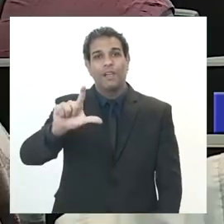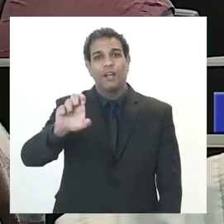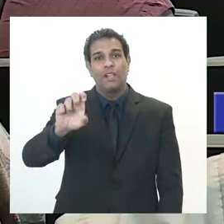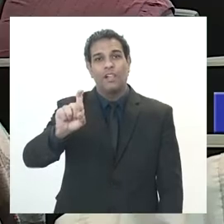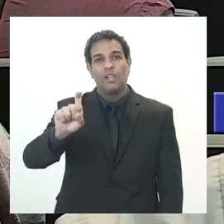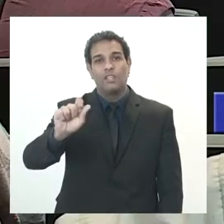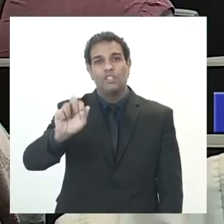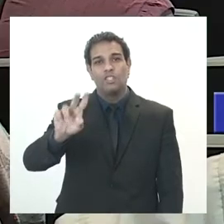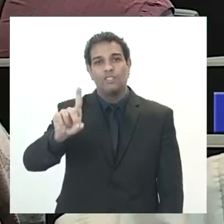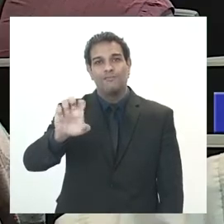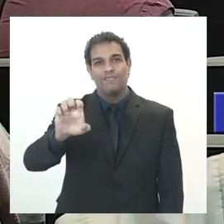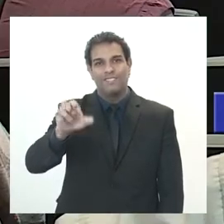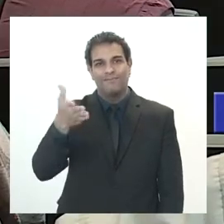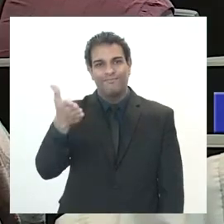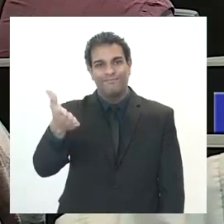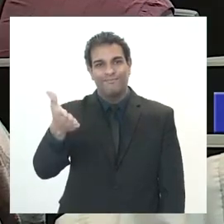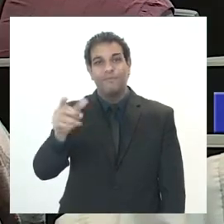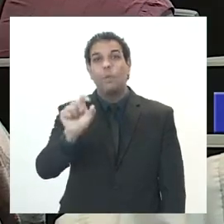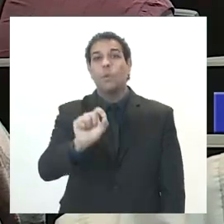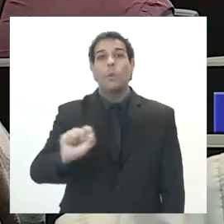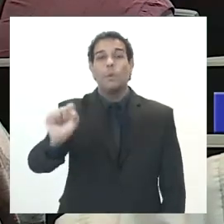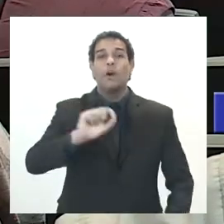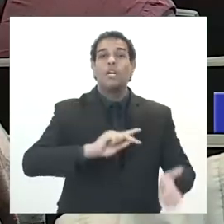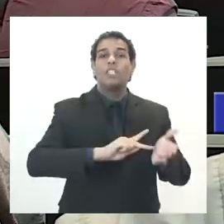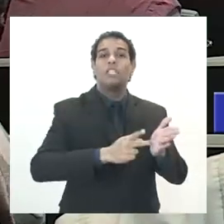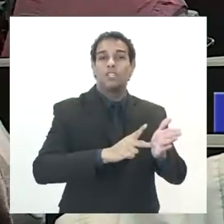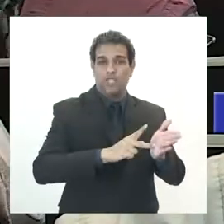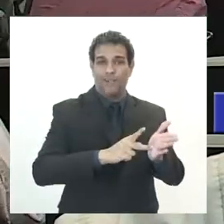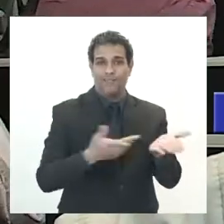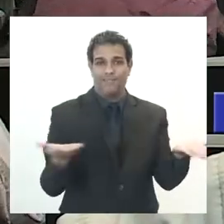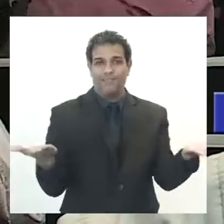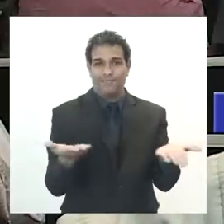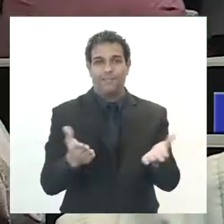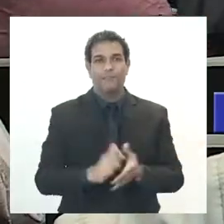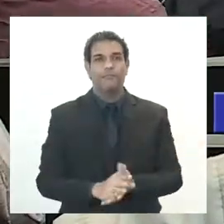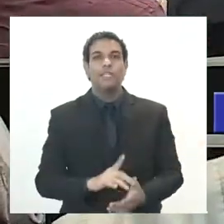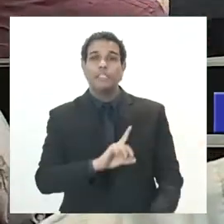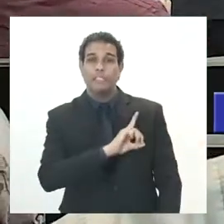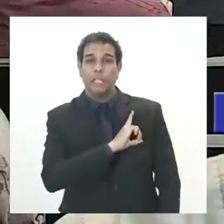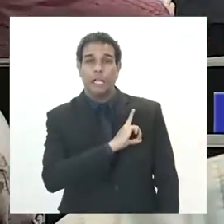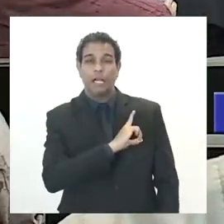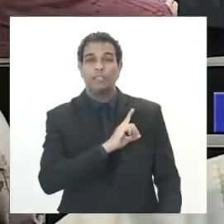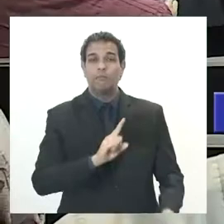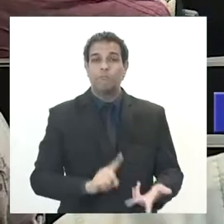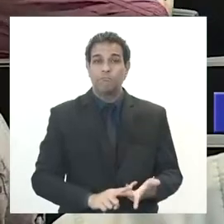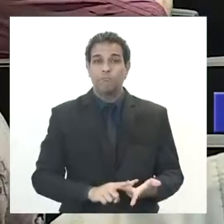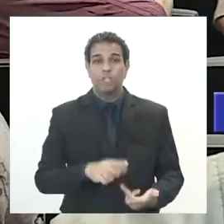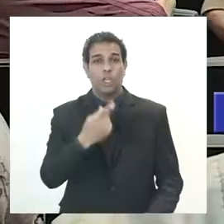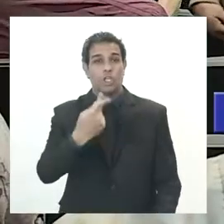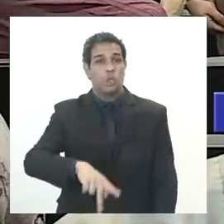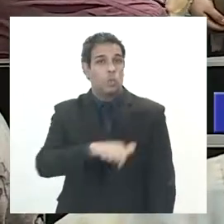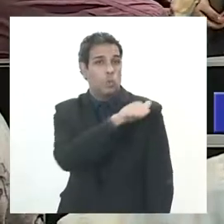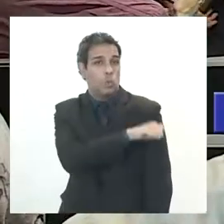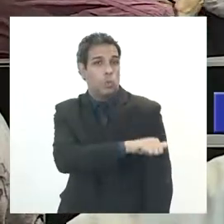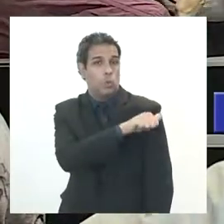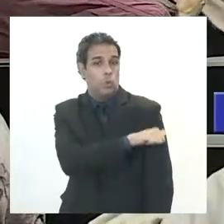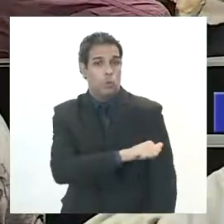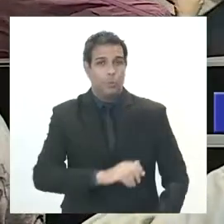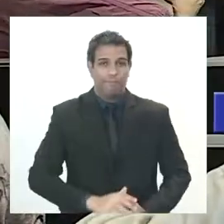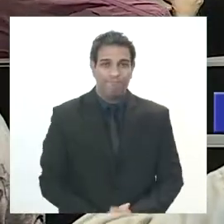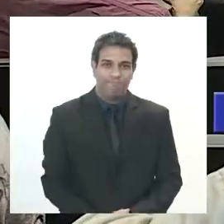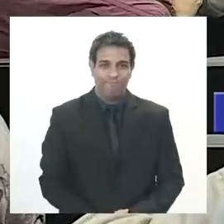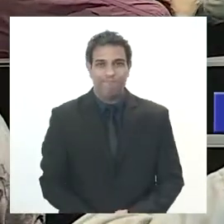Teixeira o sindifisco delegacia Rio de Janeiro